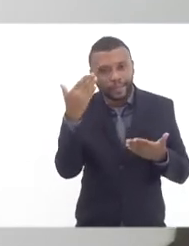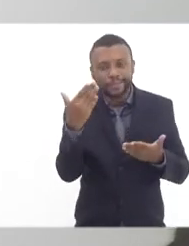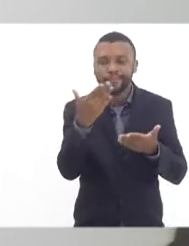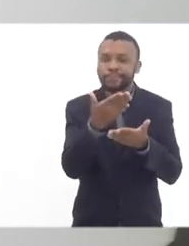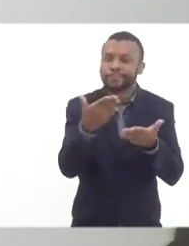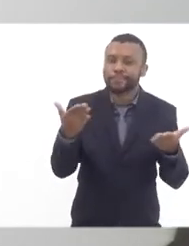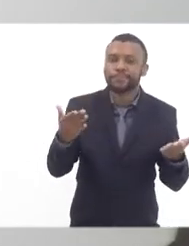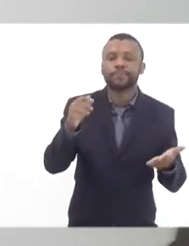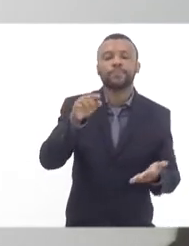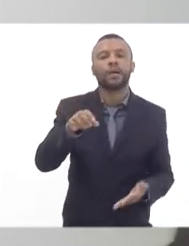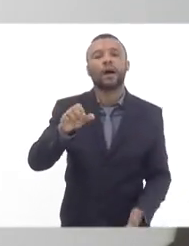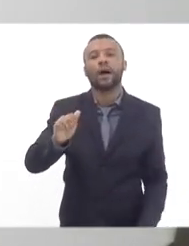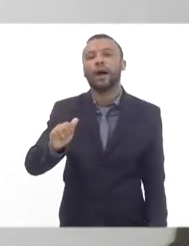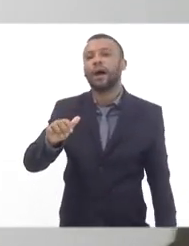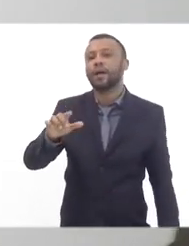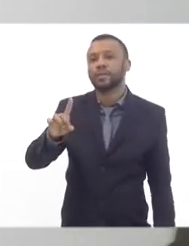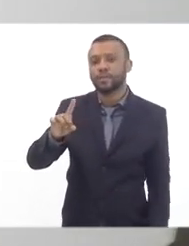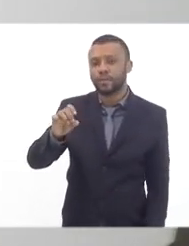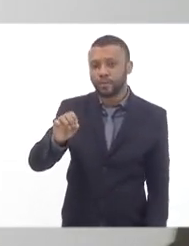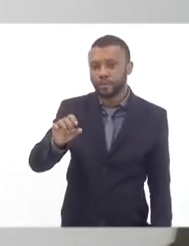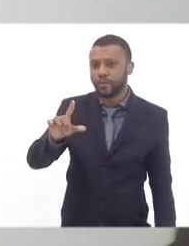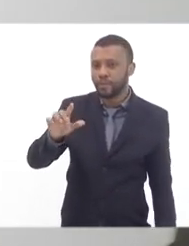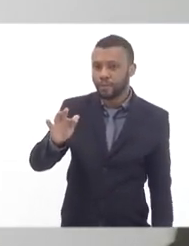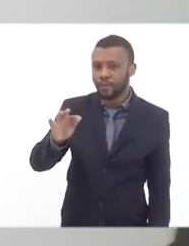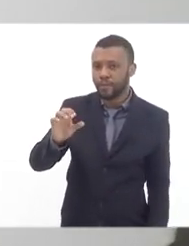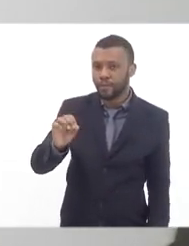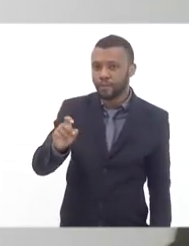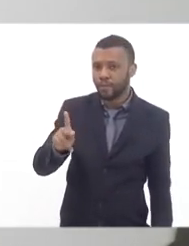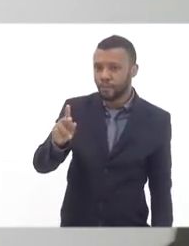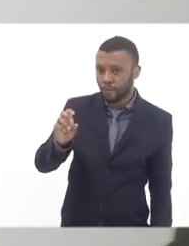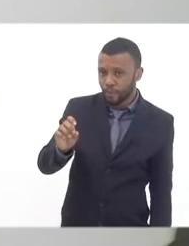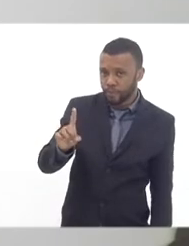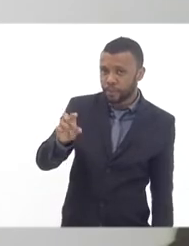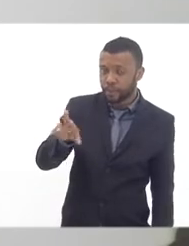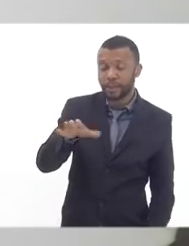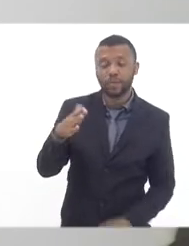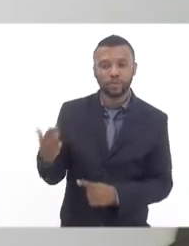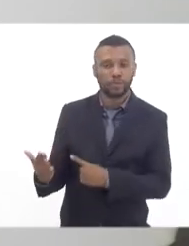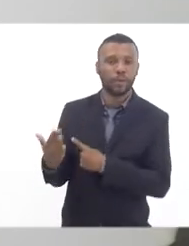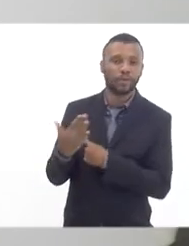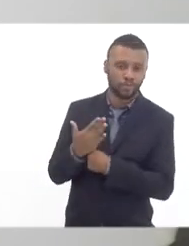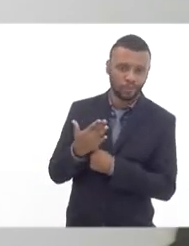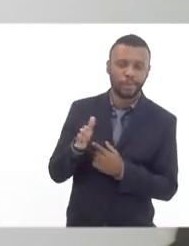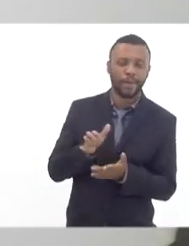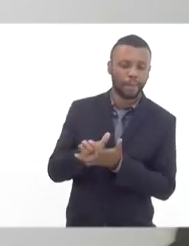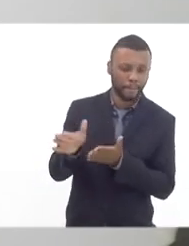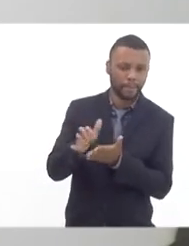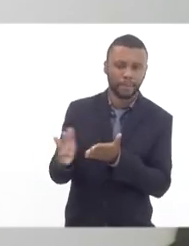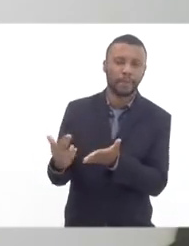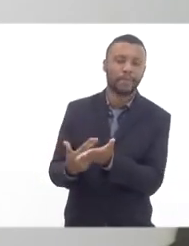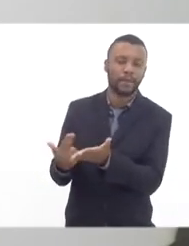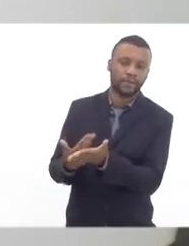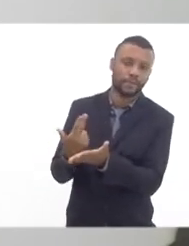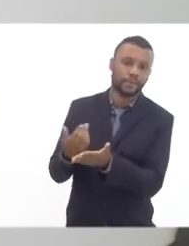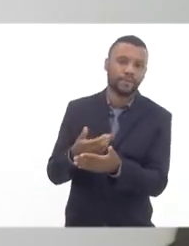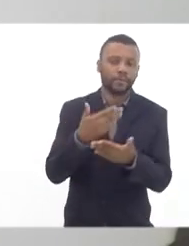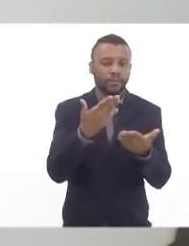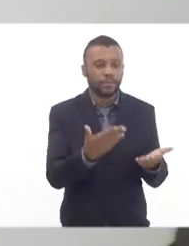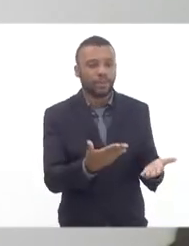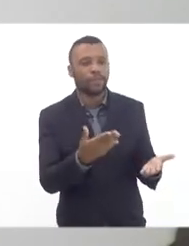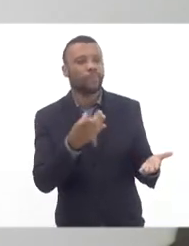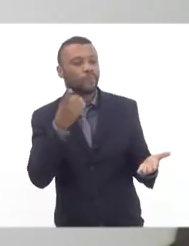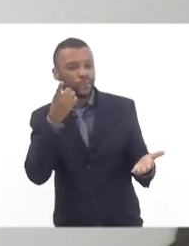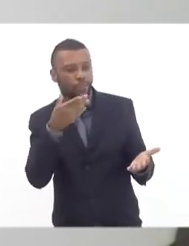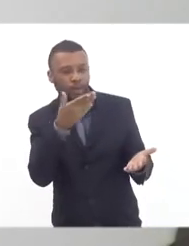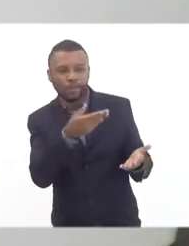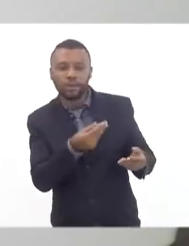Konder, que nos ajudou muito para isso. E o deputado Ronaldo recebeu o inteiro teor dessa revista, que tem aí os 10